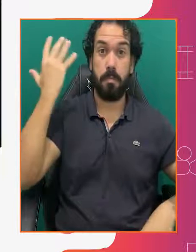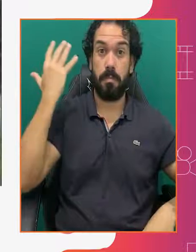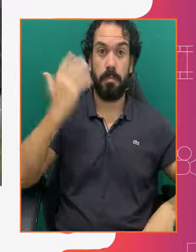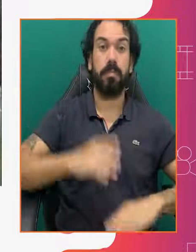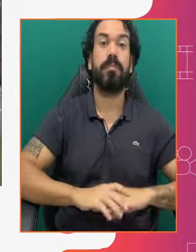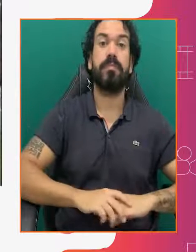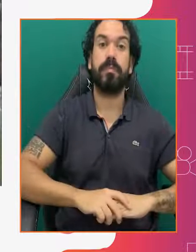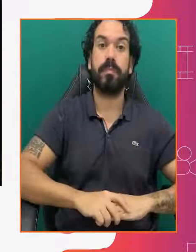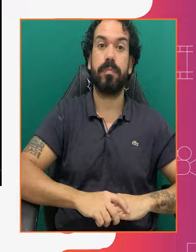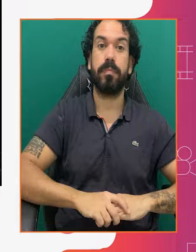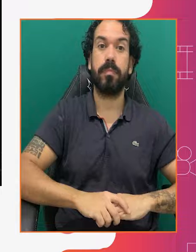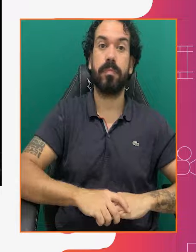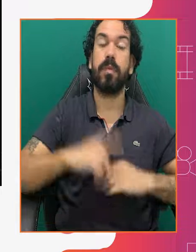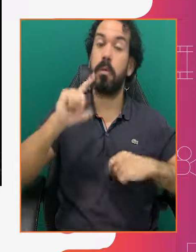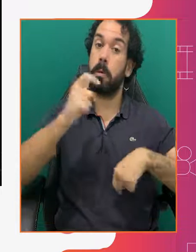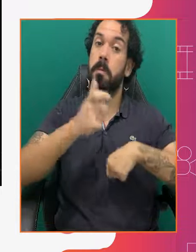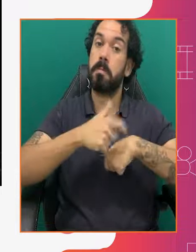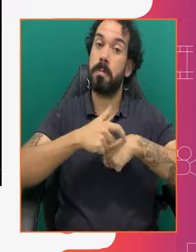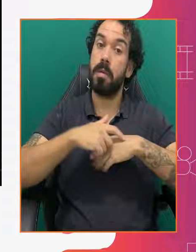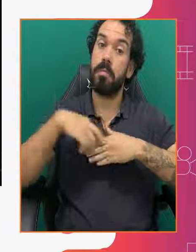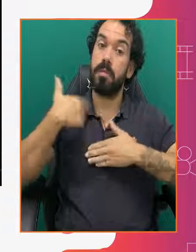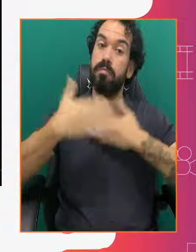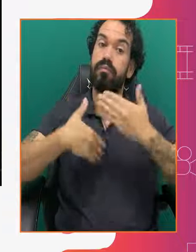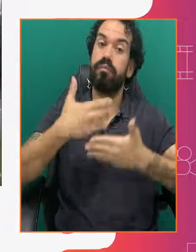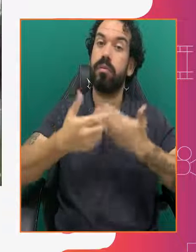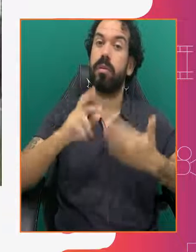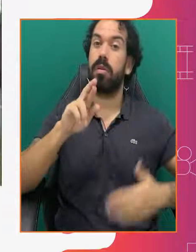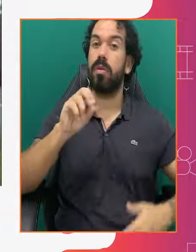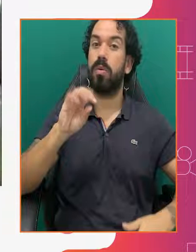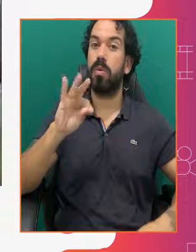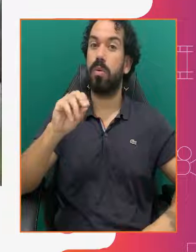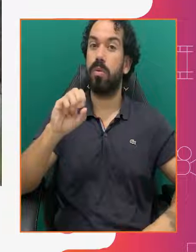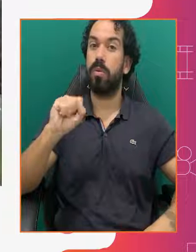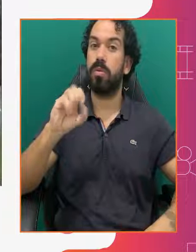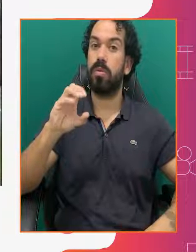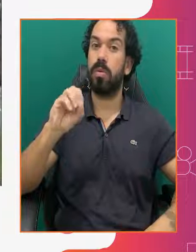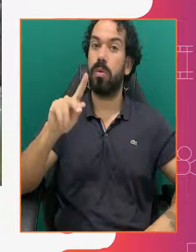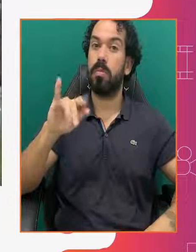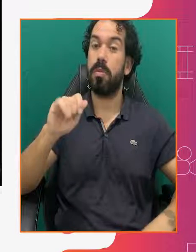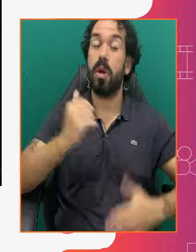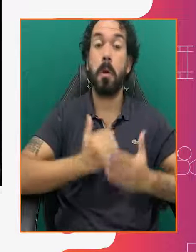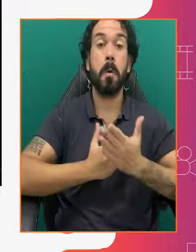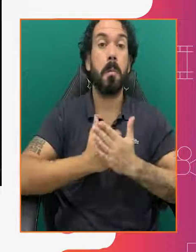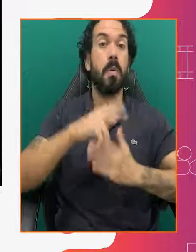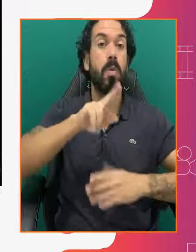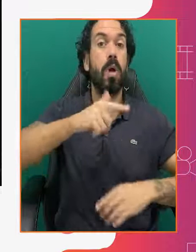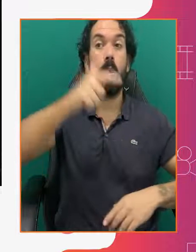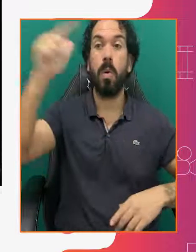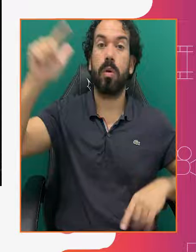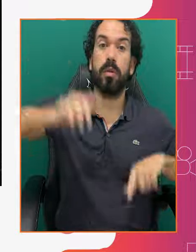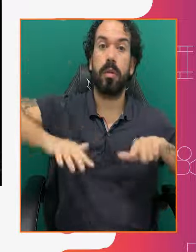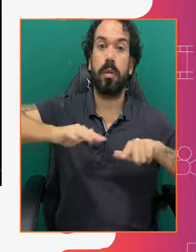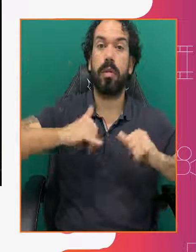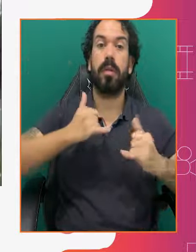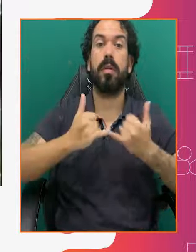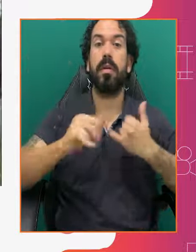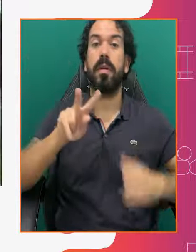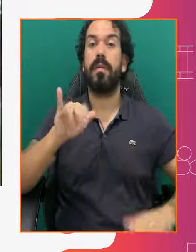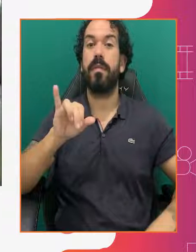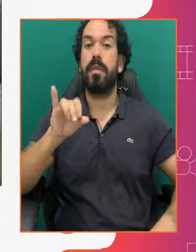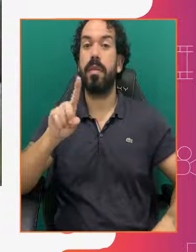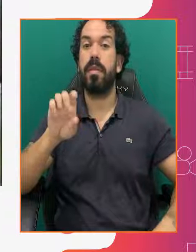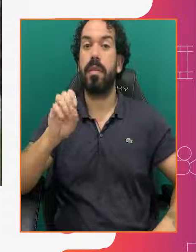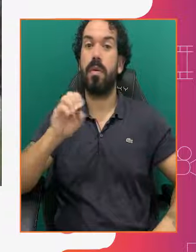produção. Com o tempo, a rotoscopia começou a adentrar outros universos, como o